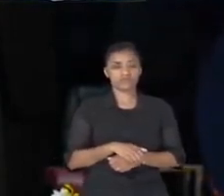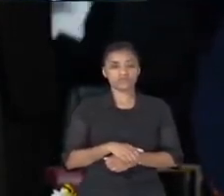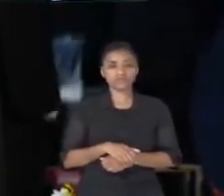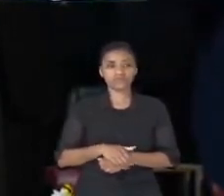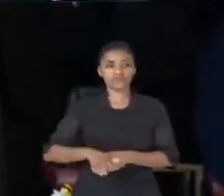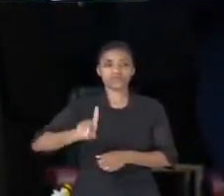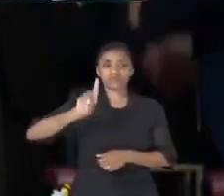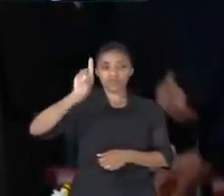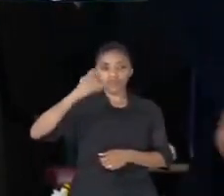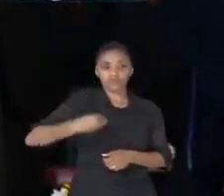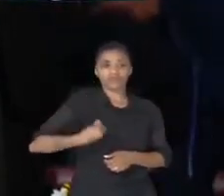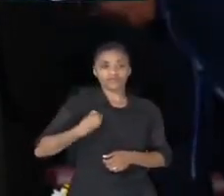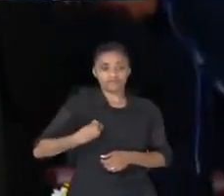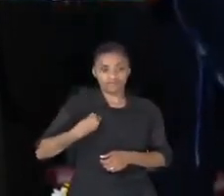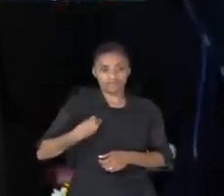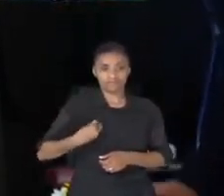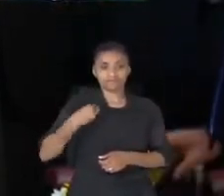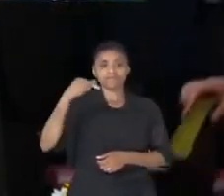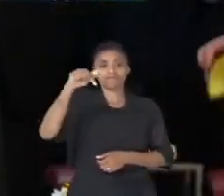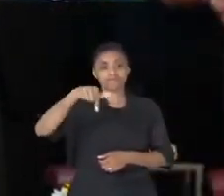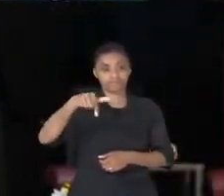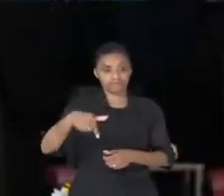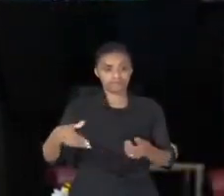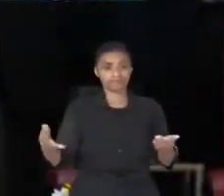Deus está aqui.